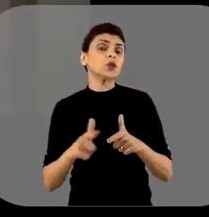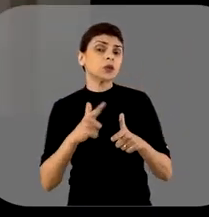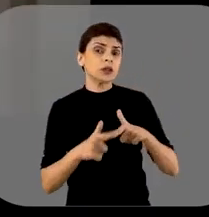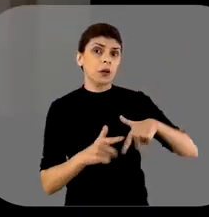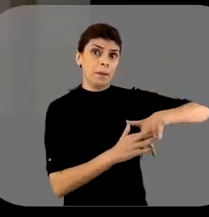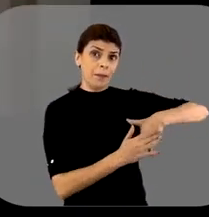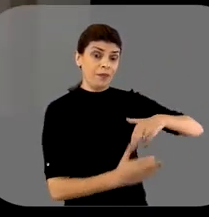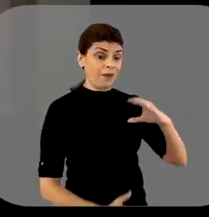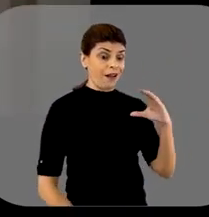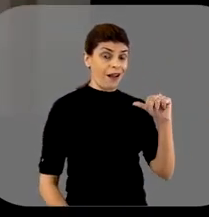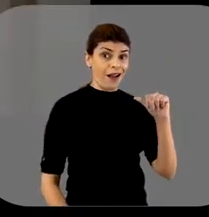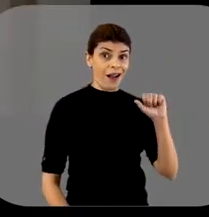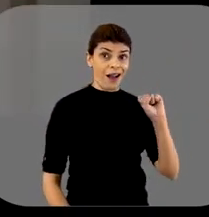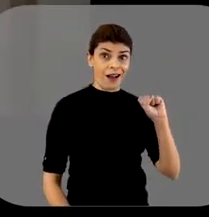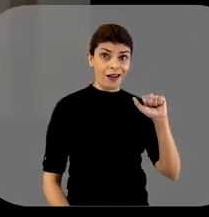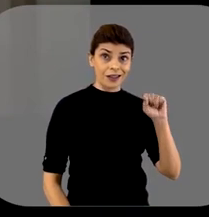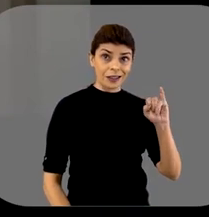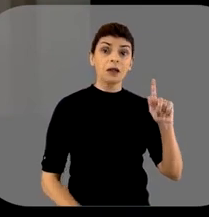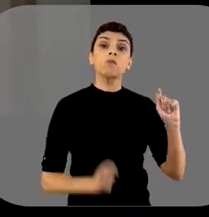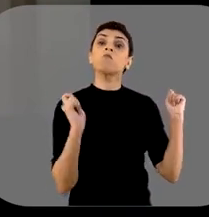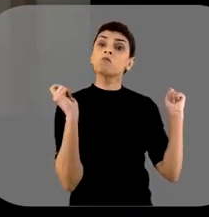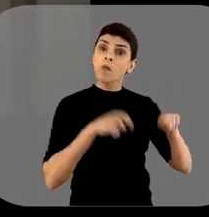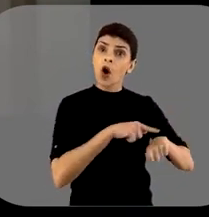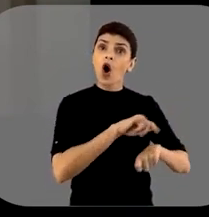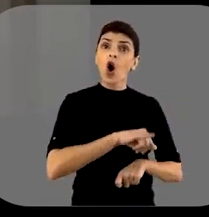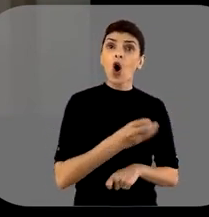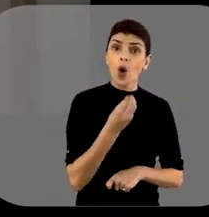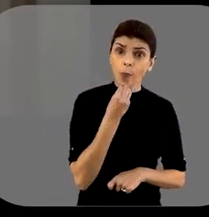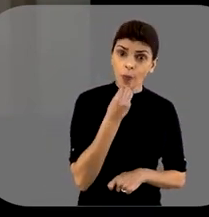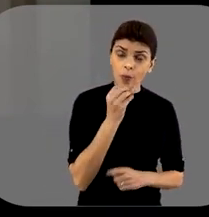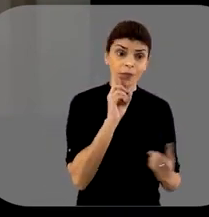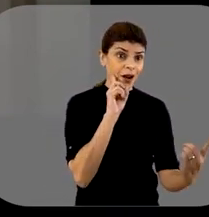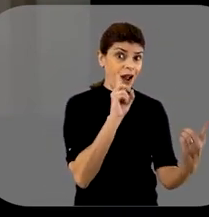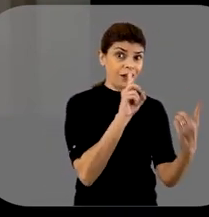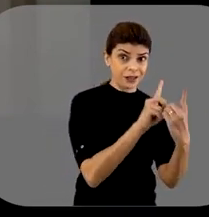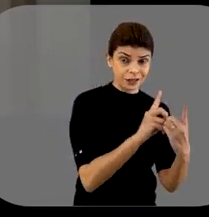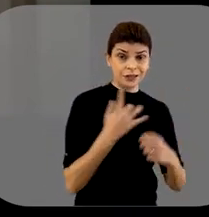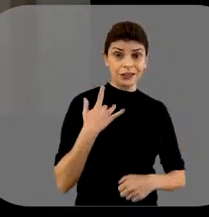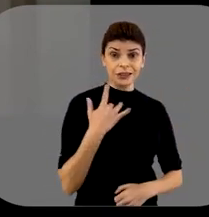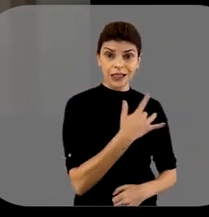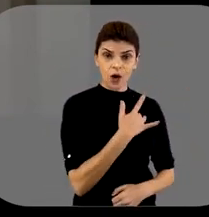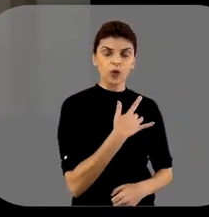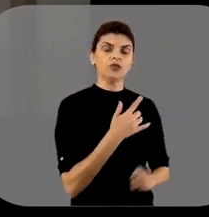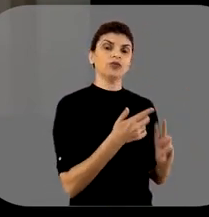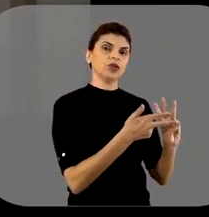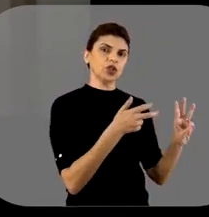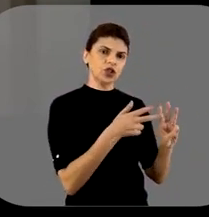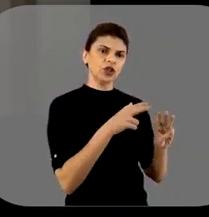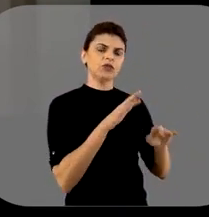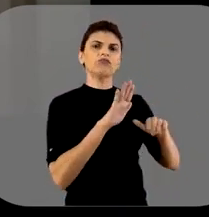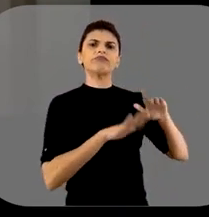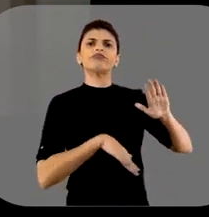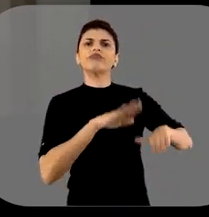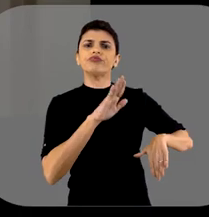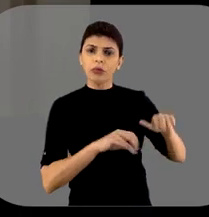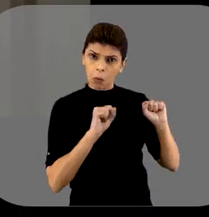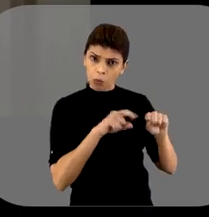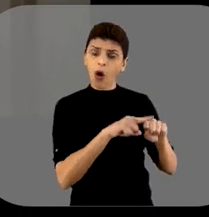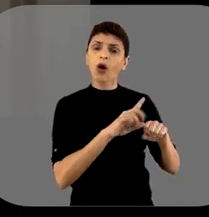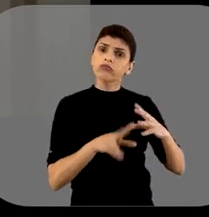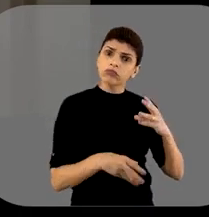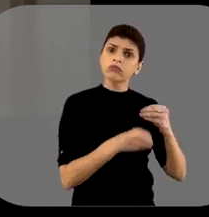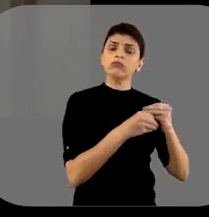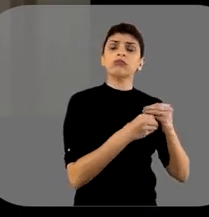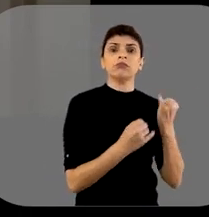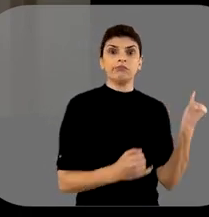casar, ela pode ter essa oportunidade. Nessa rede de atenção à saúde indígena, que é muito instável, ela pode ser um componente importante